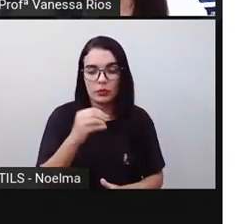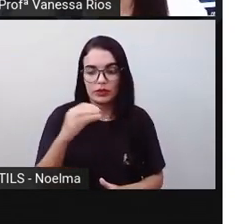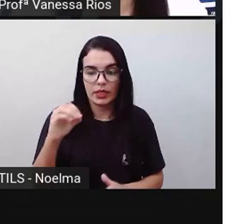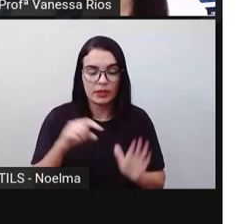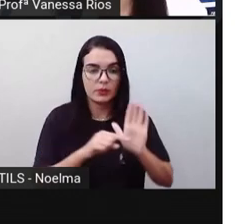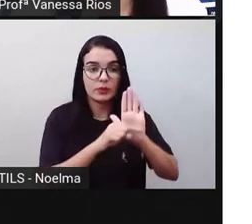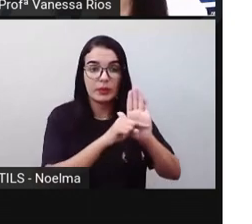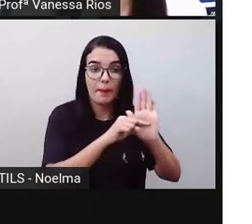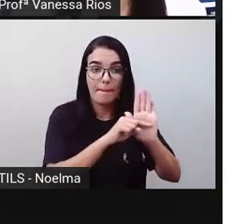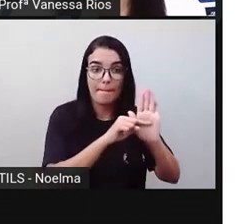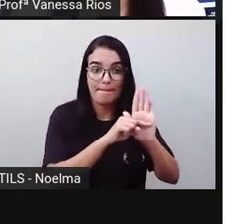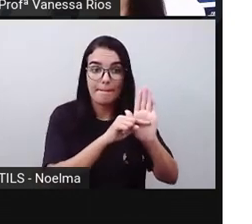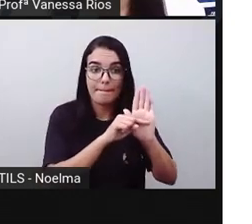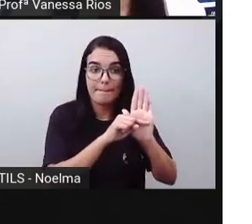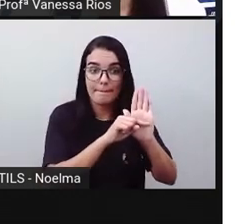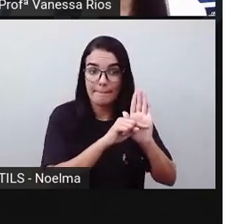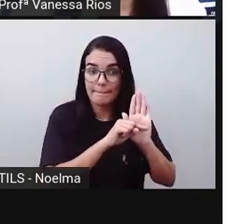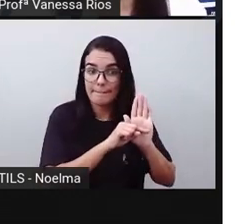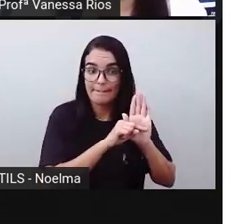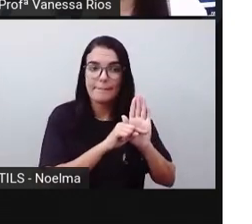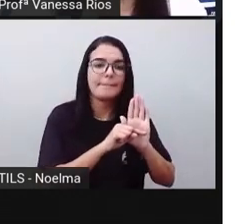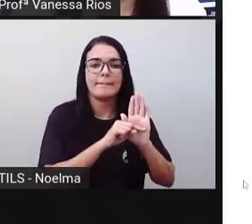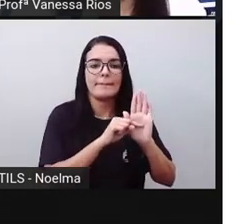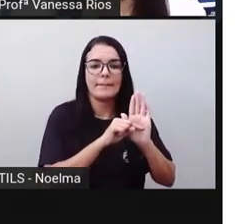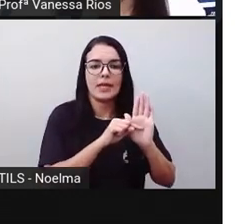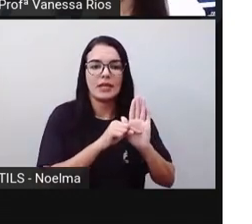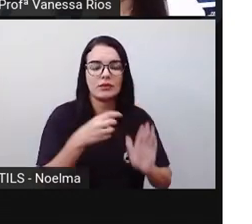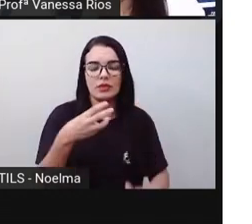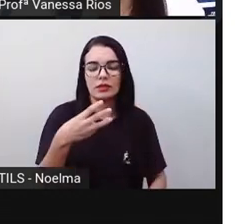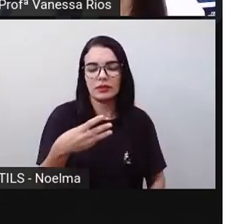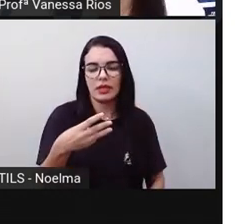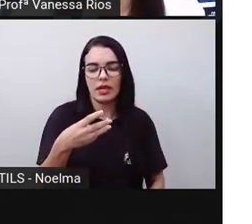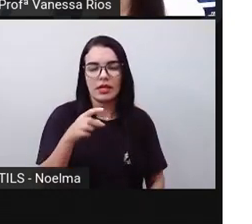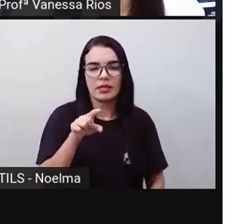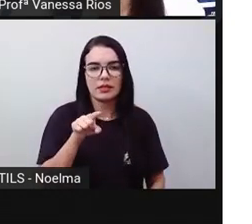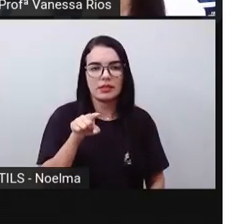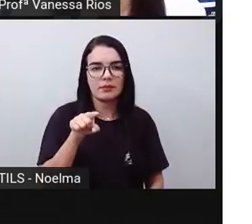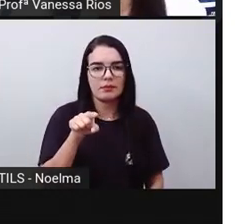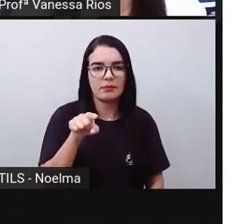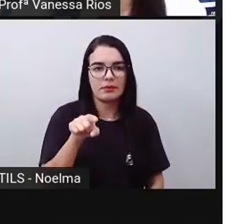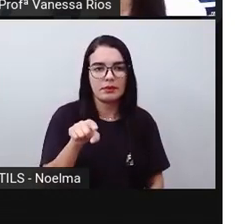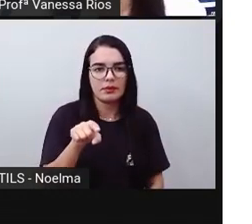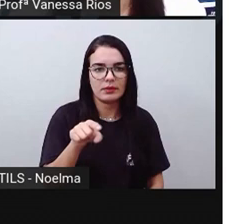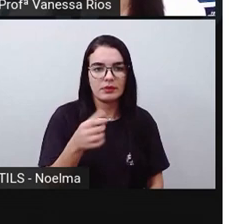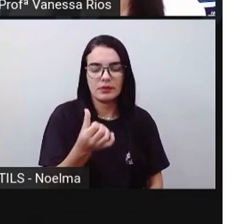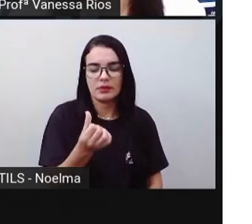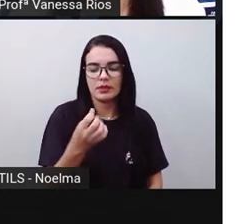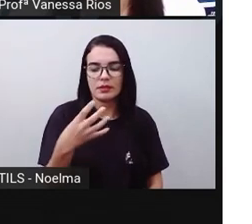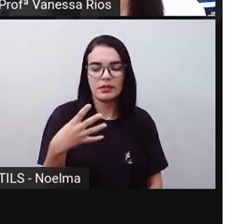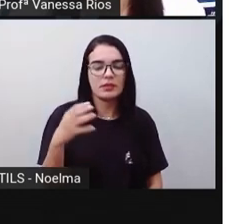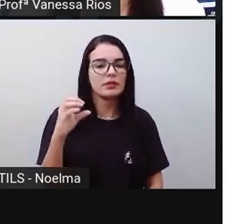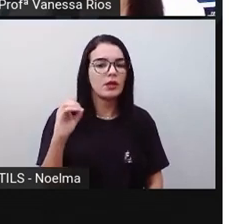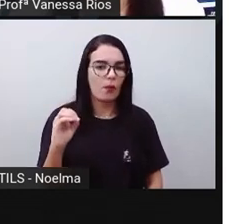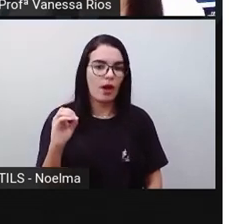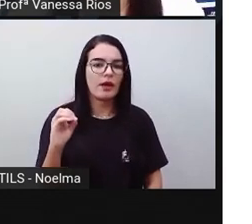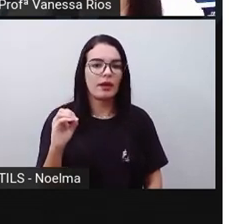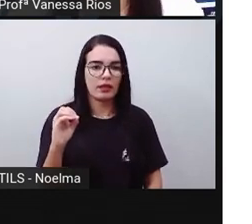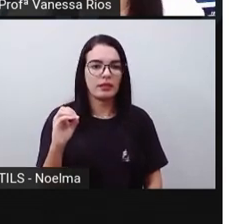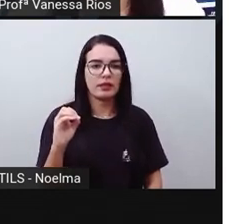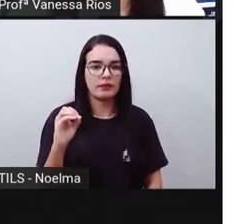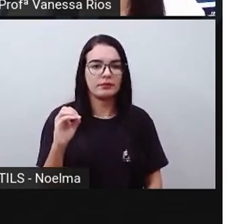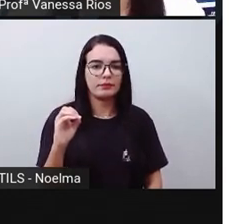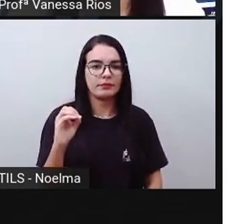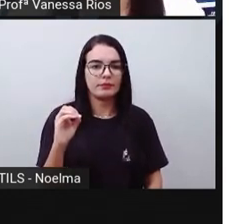5.200, que é o valor total de jovens, menos o valor dos alunos, dos jovens aí